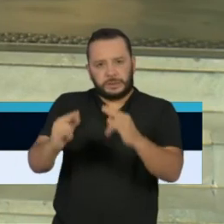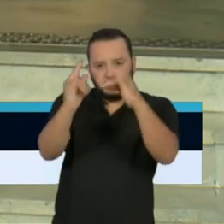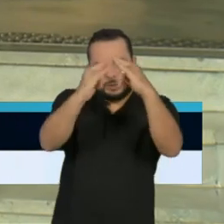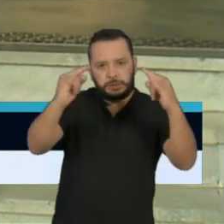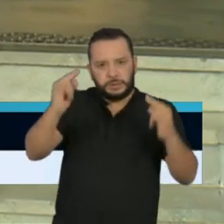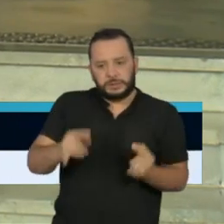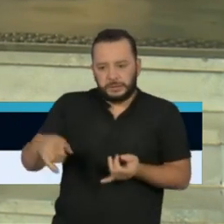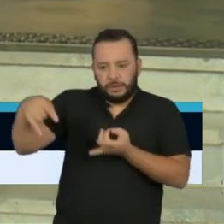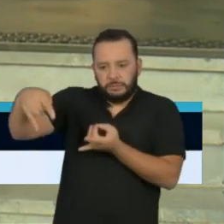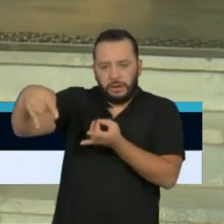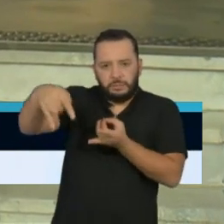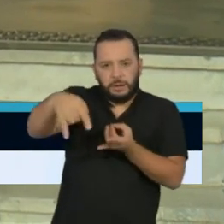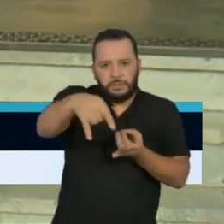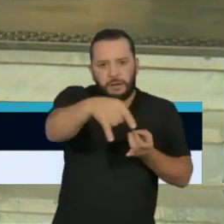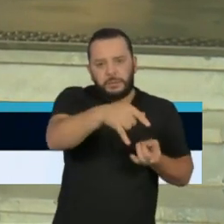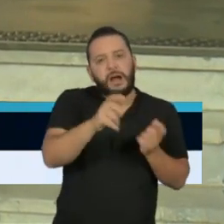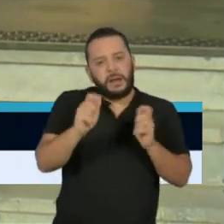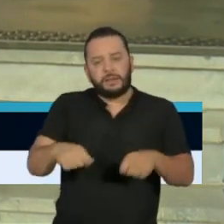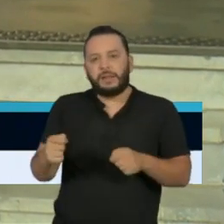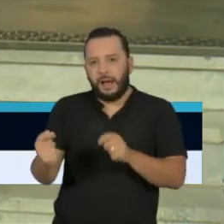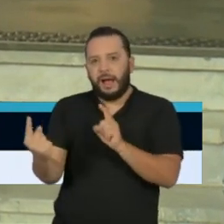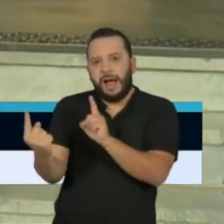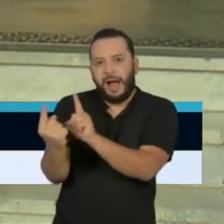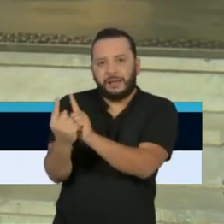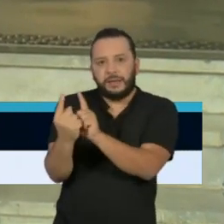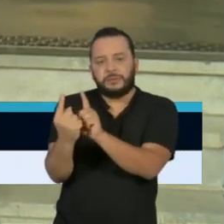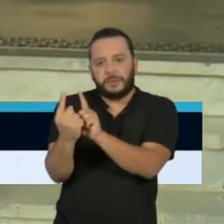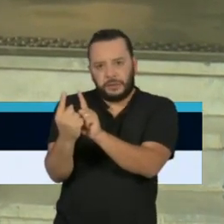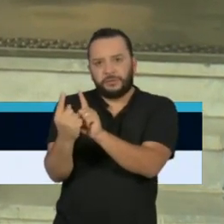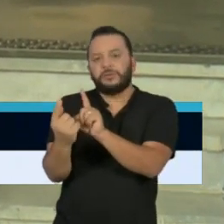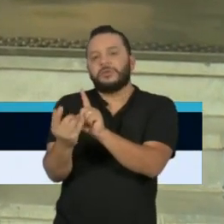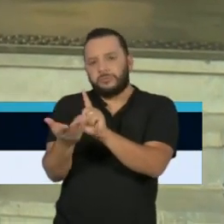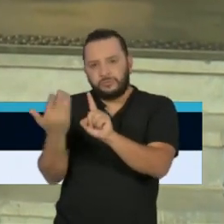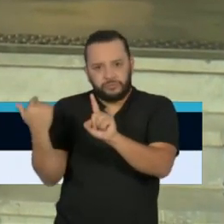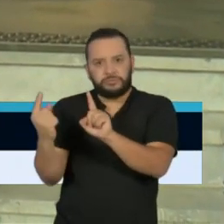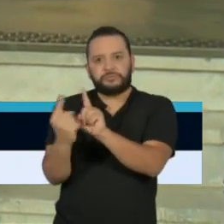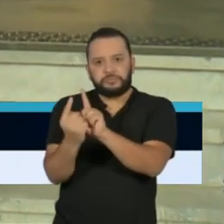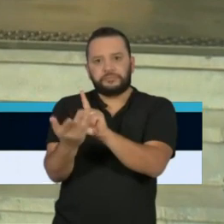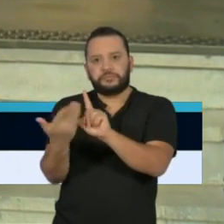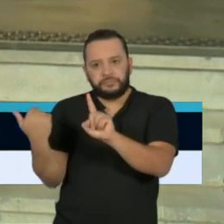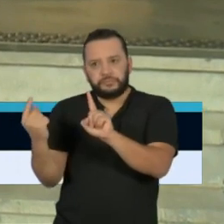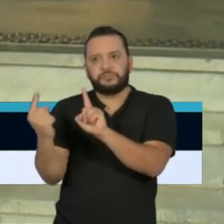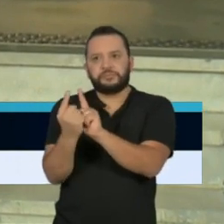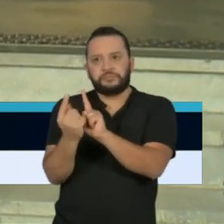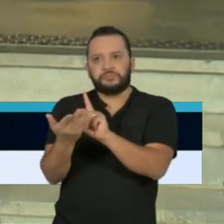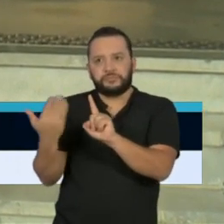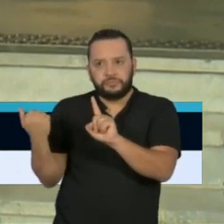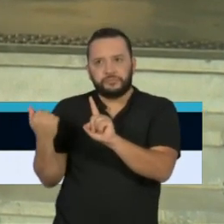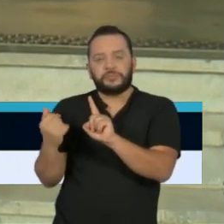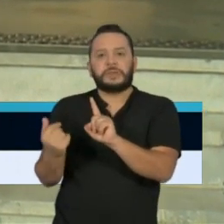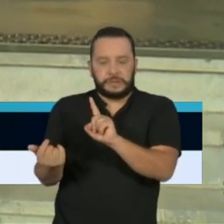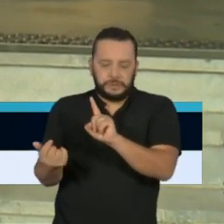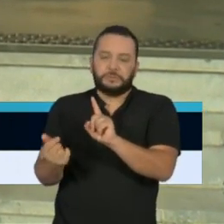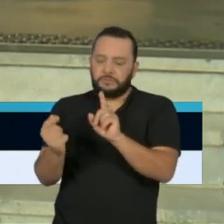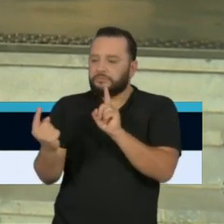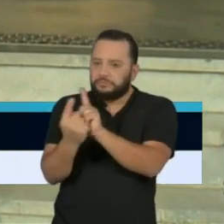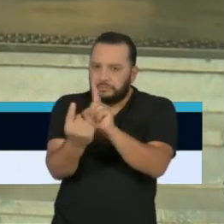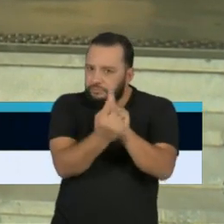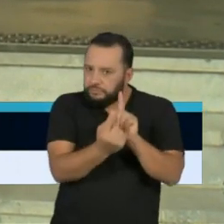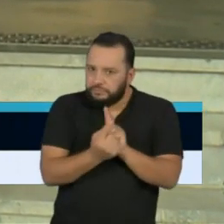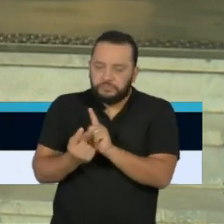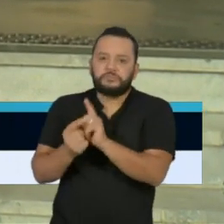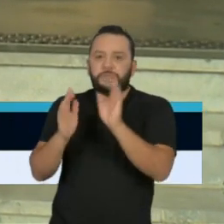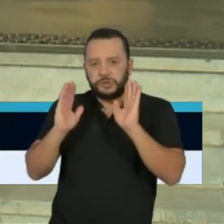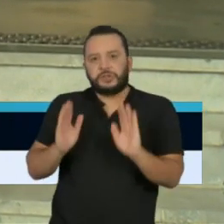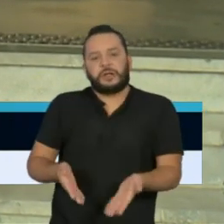robusta do ponto de vista de atendimento, de número de atendimentos, principalmente. Então, com isto, as prefeituras, de acordo com